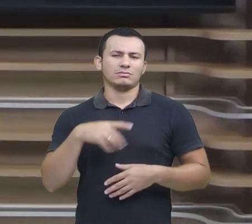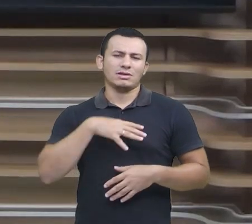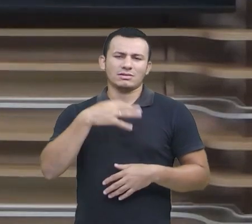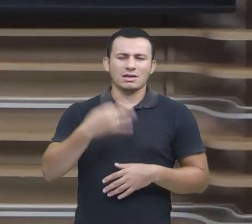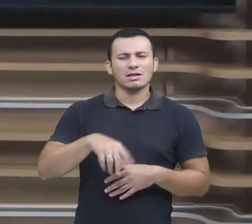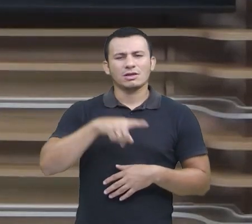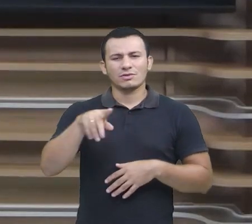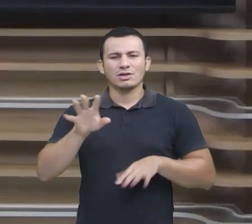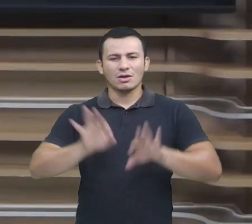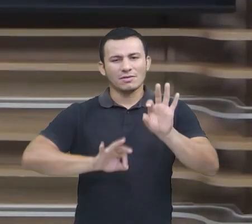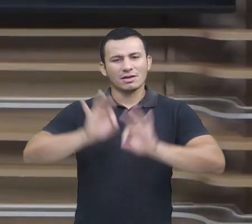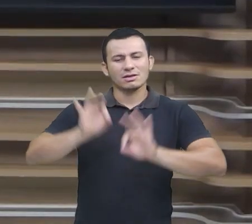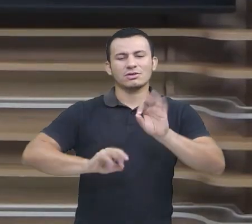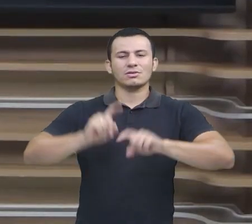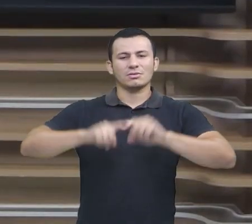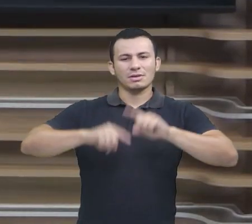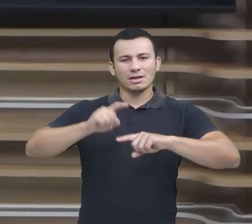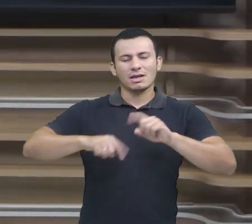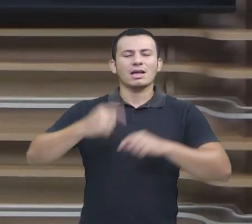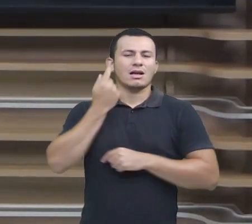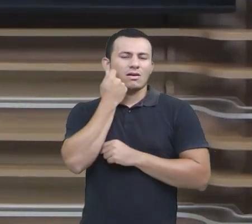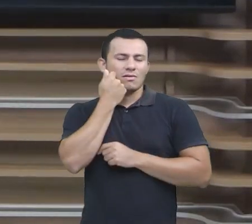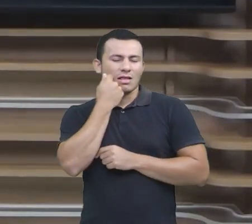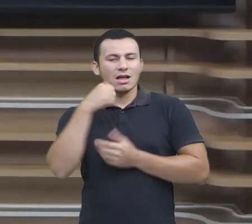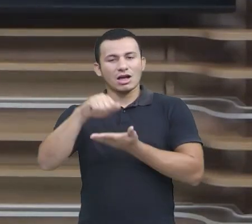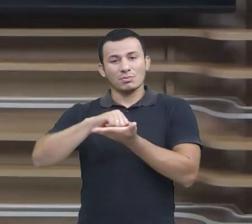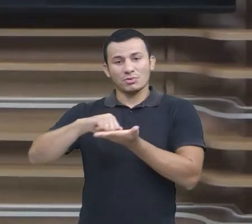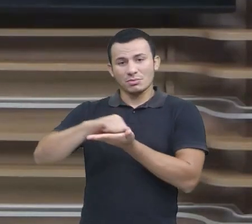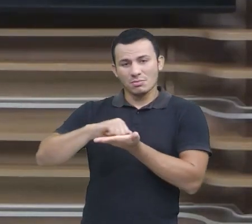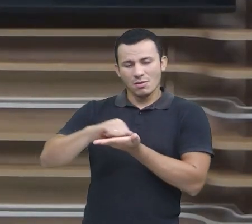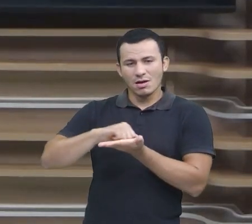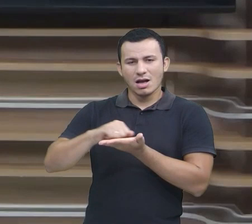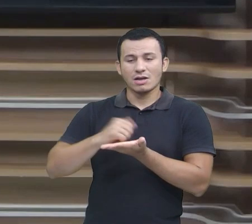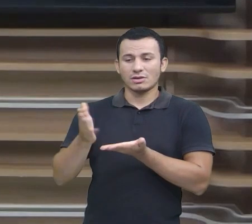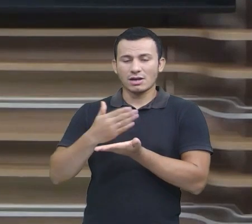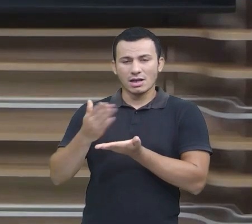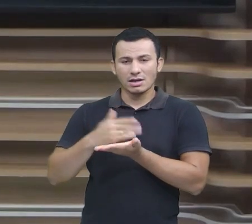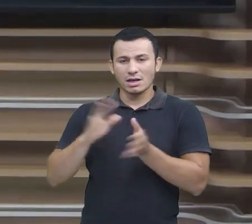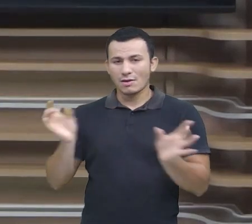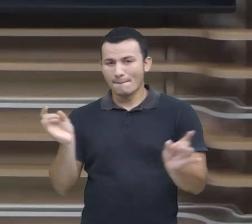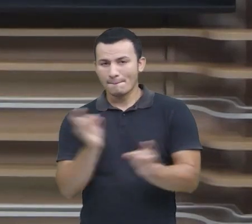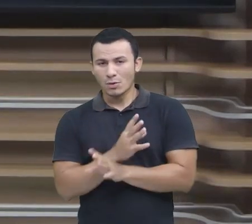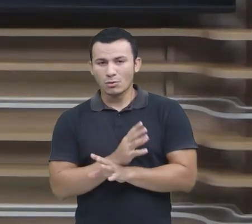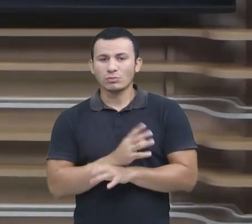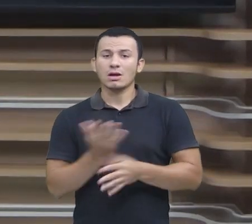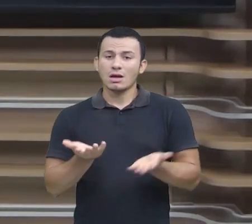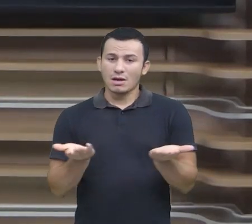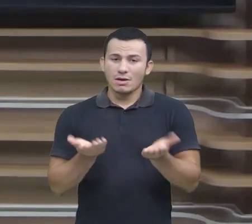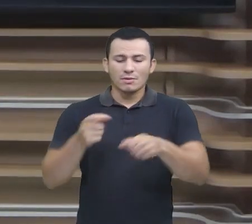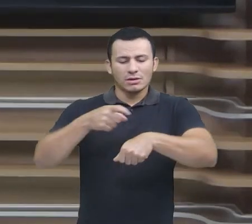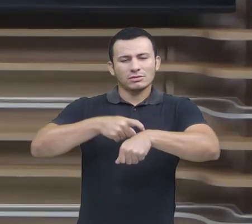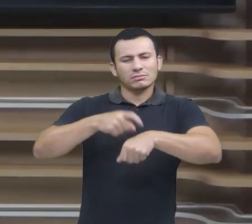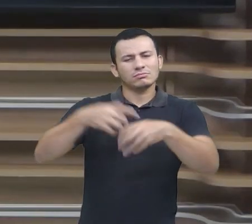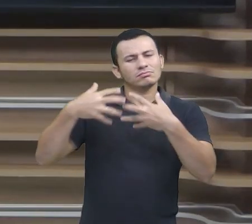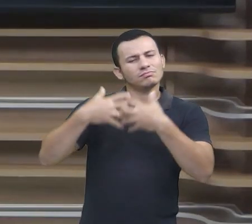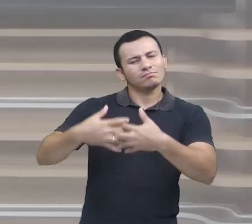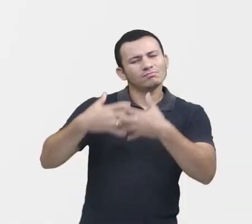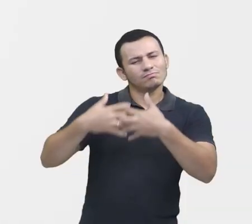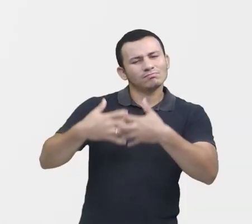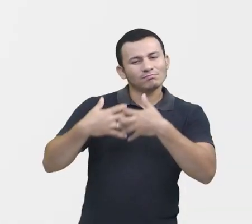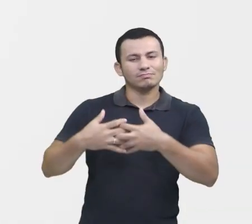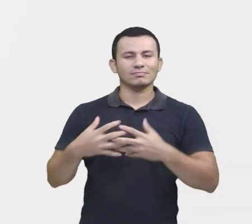já pegaram caderno, já pegaram lápis e também a borracha, eu vou deixar vocês